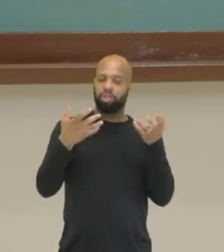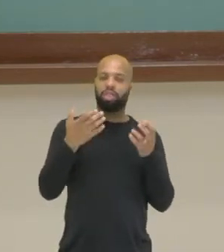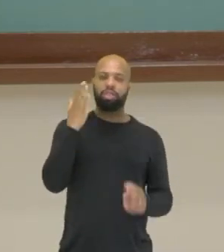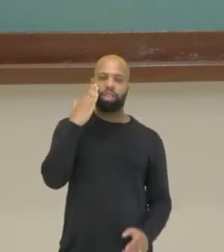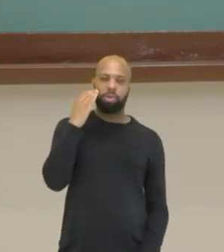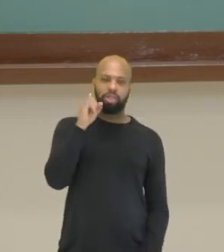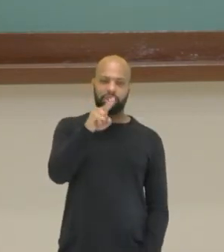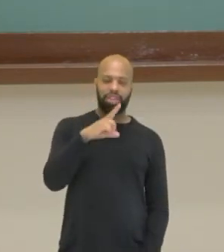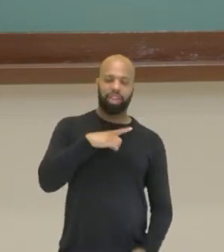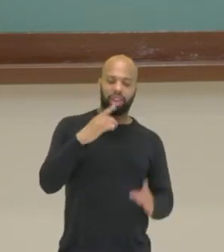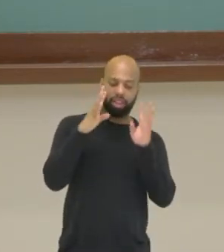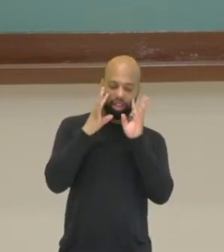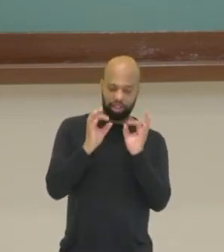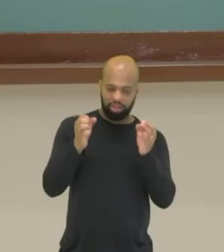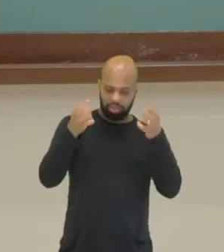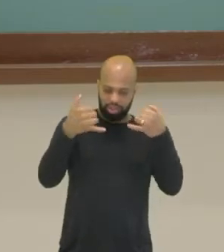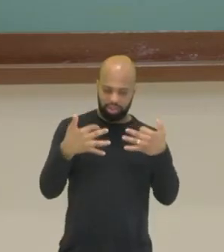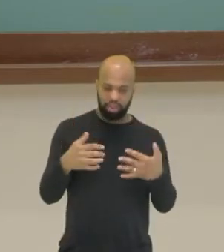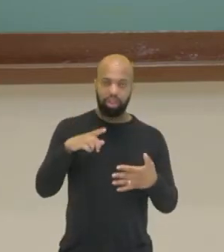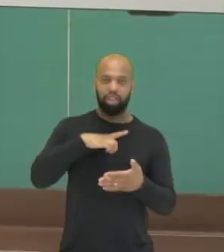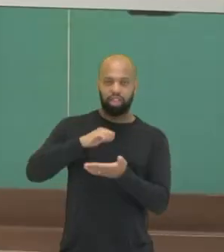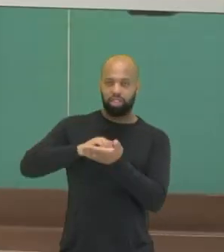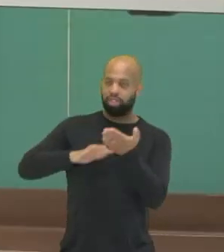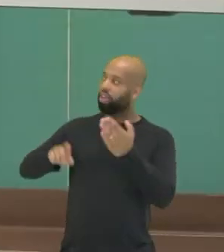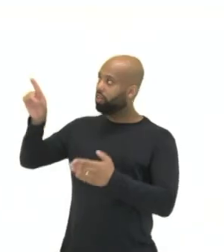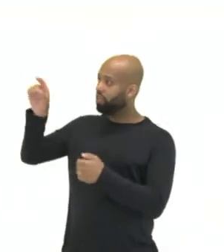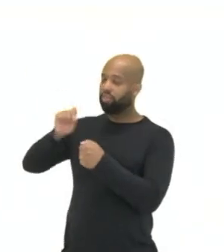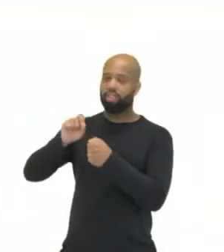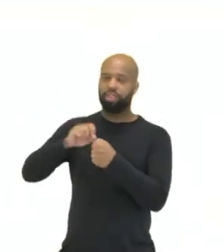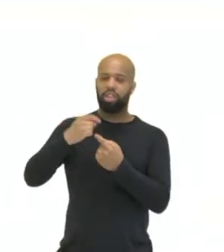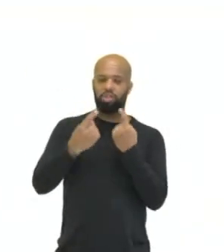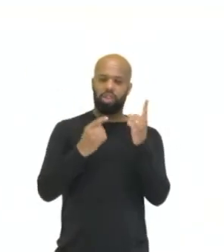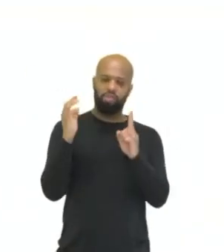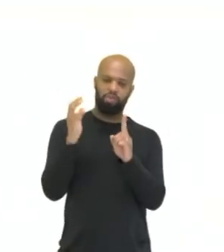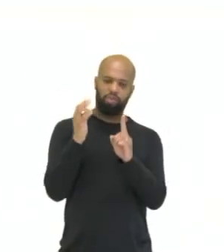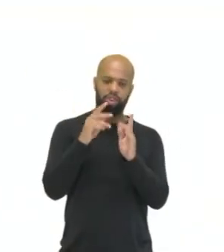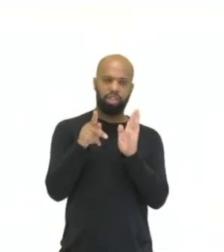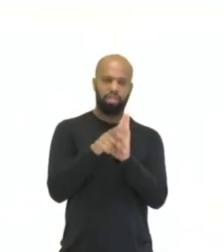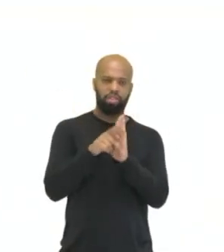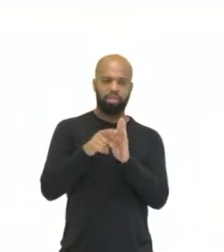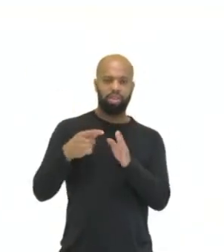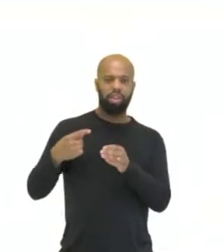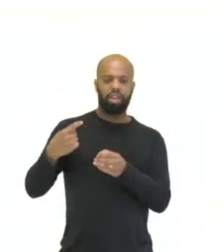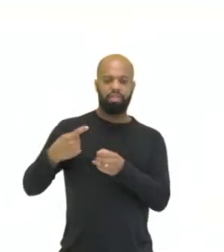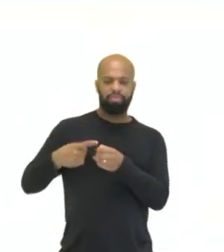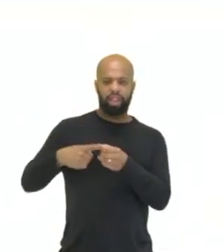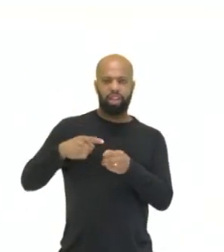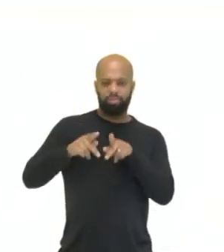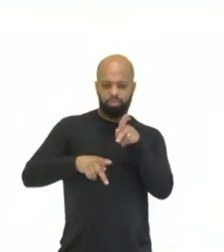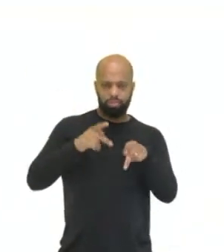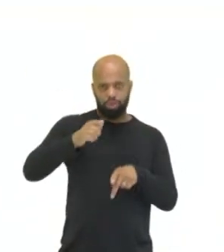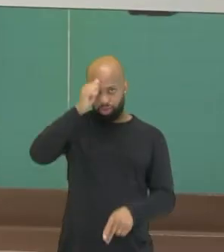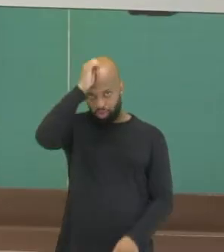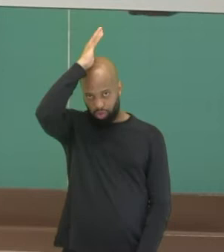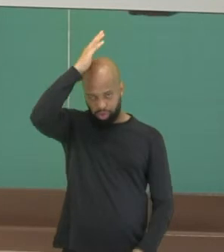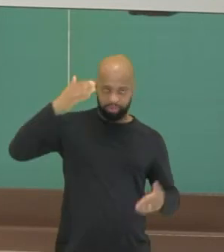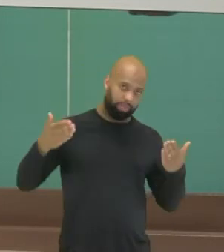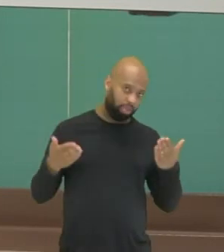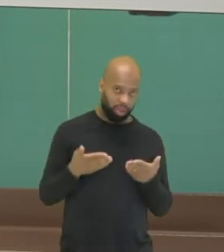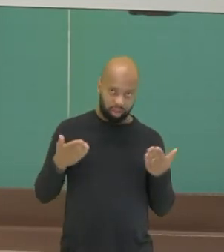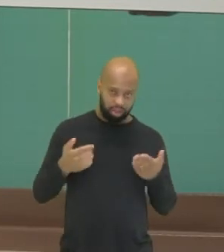aí à nossa explicação. Essa atividade agora com vocês. Quais são as influências da civilização romana na cultura mundial? Daqui a pouquinho nós